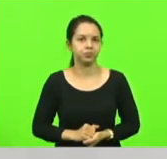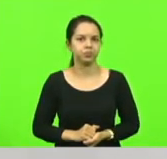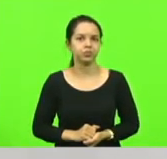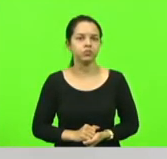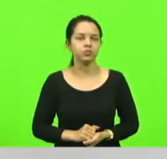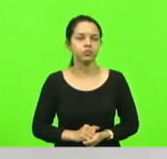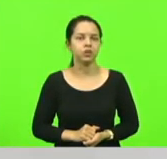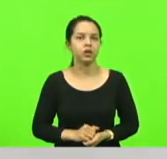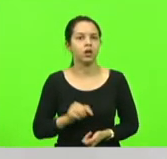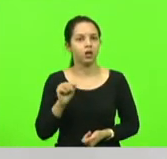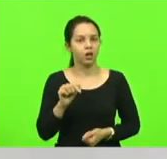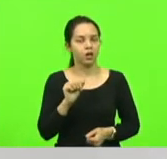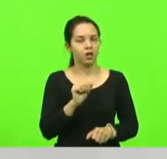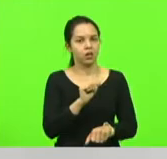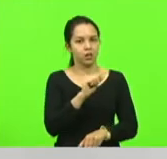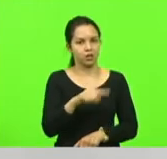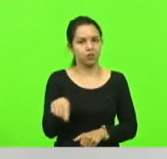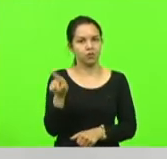da portaria